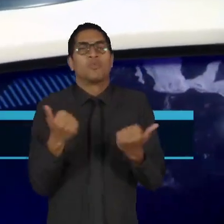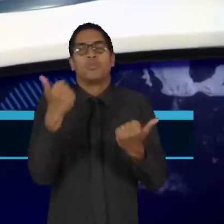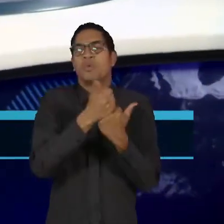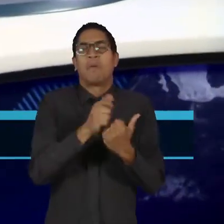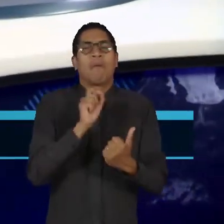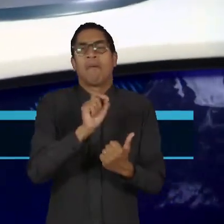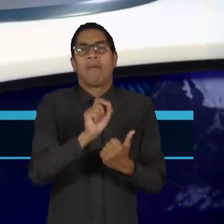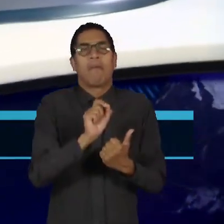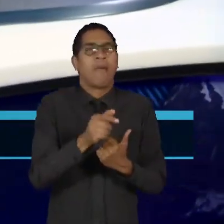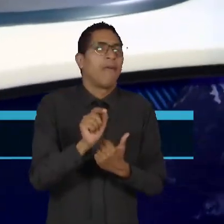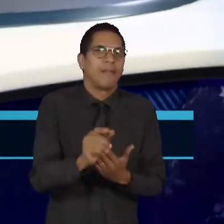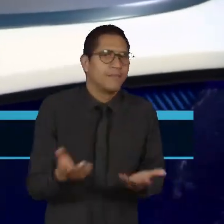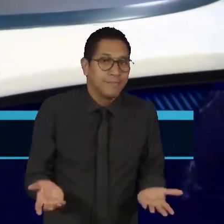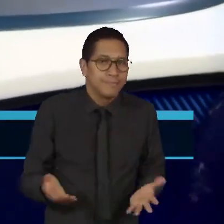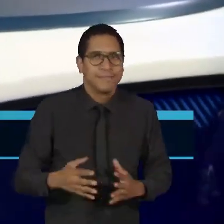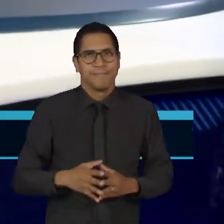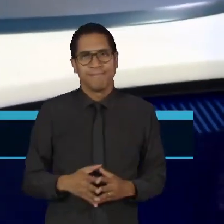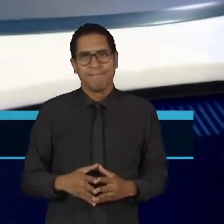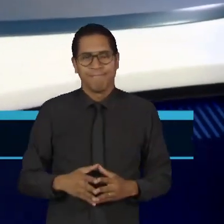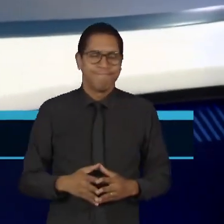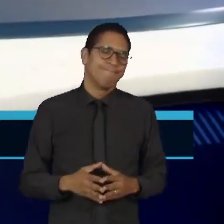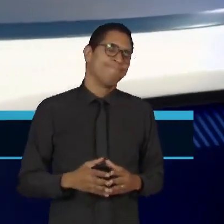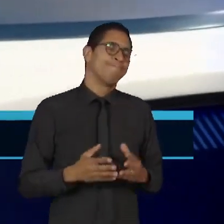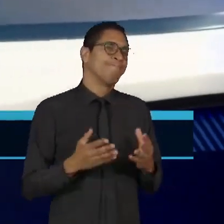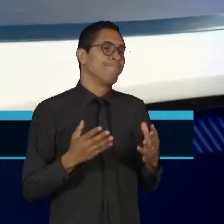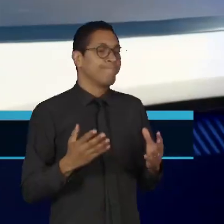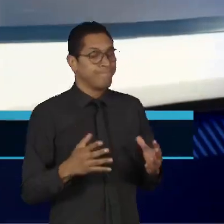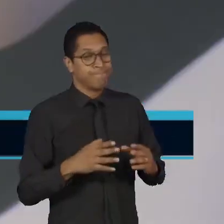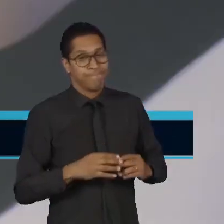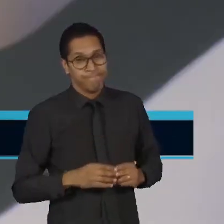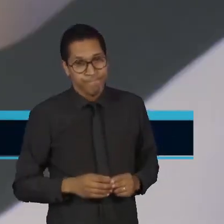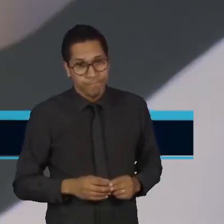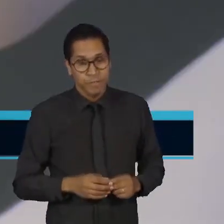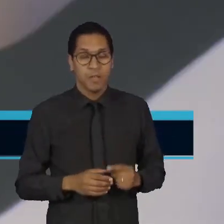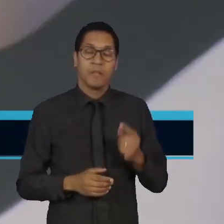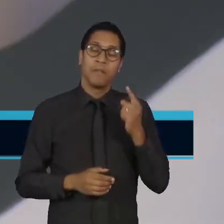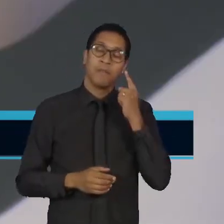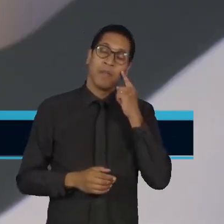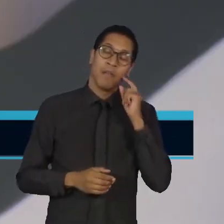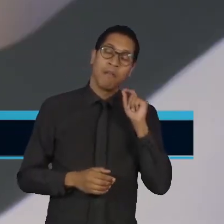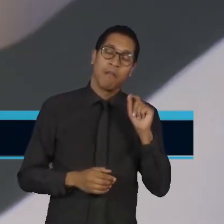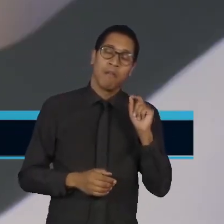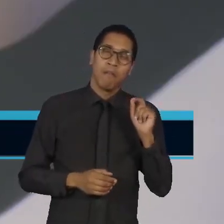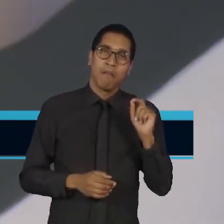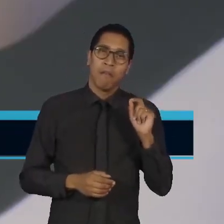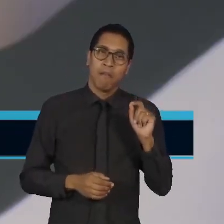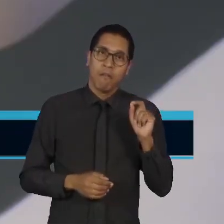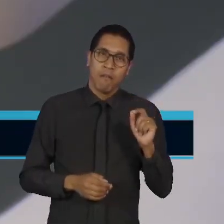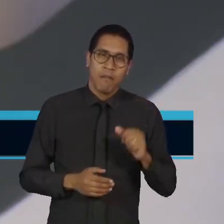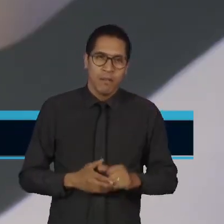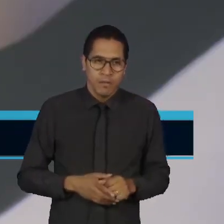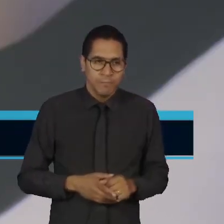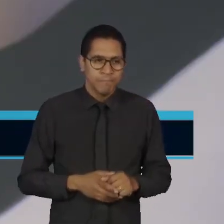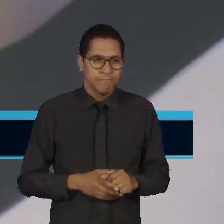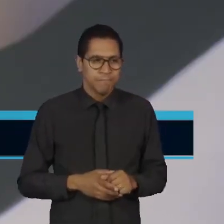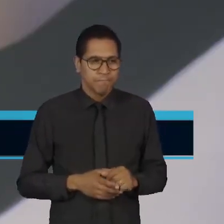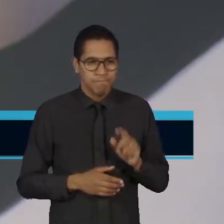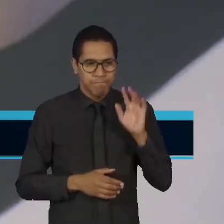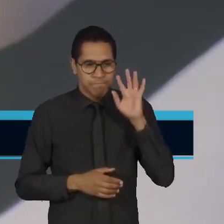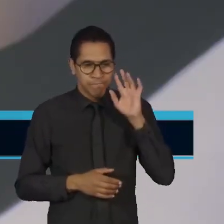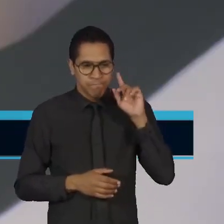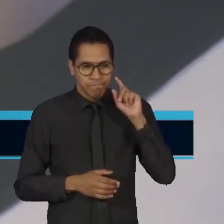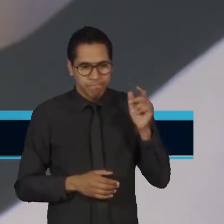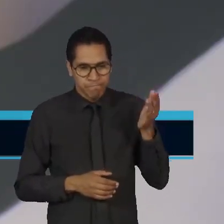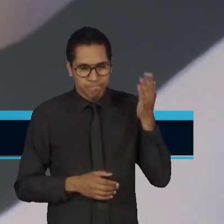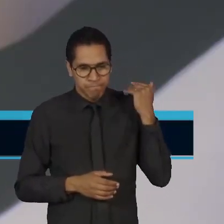preparados? Olha, dos últimos tempos, o caso mais antigo,